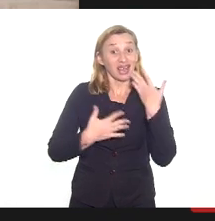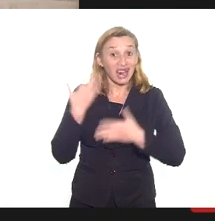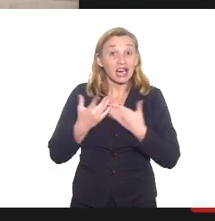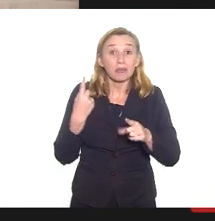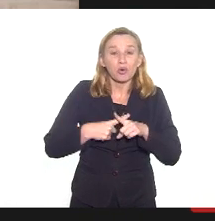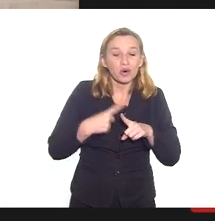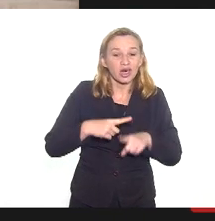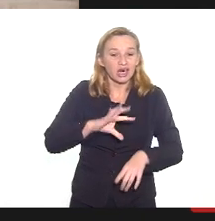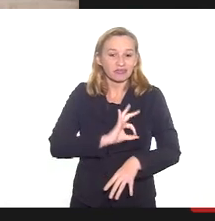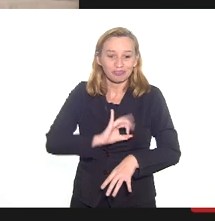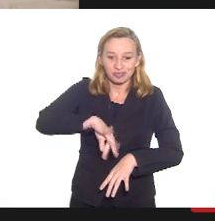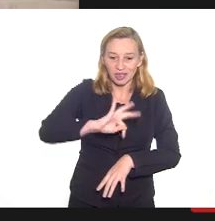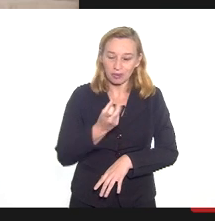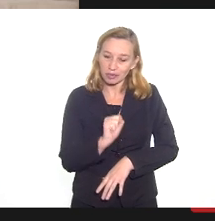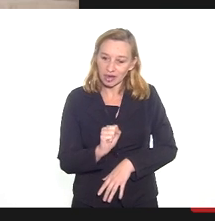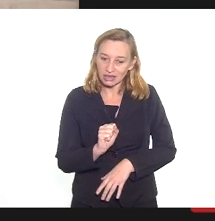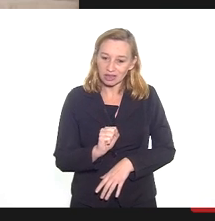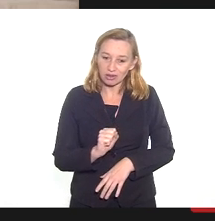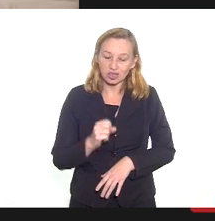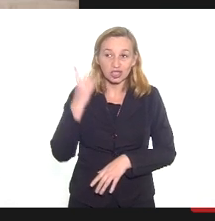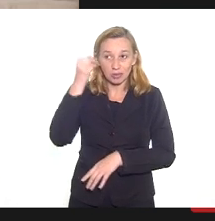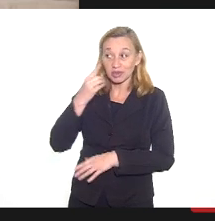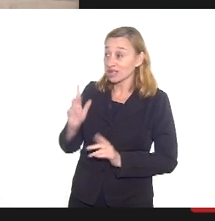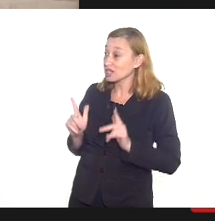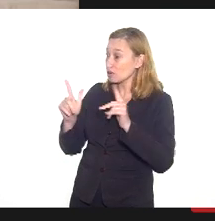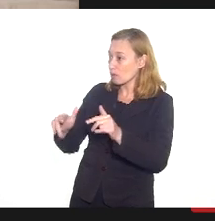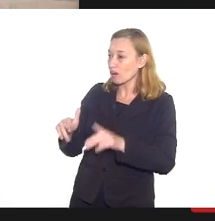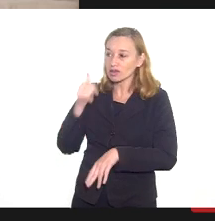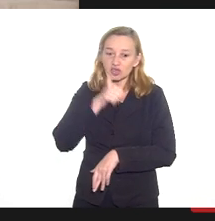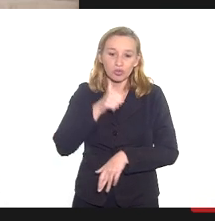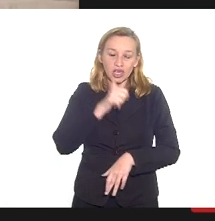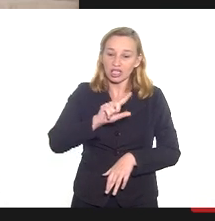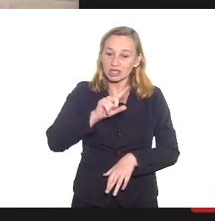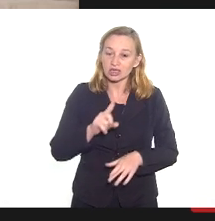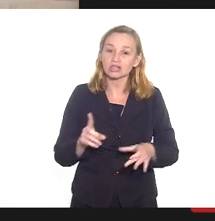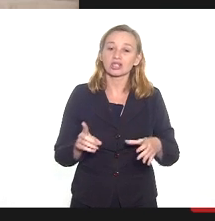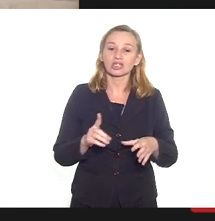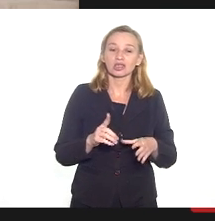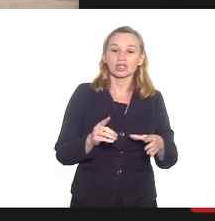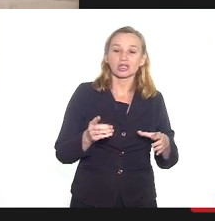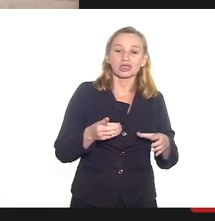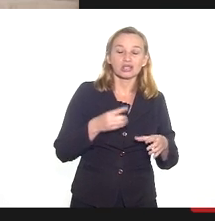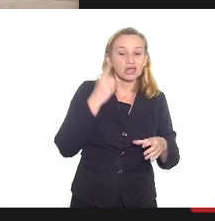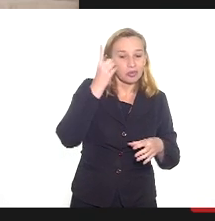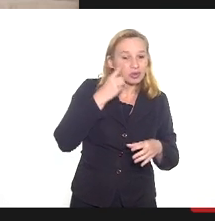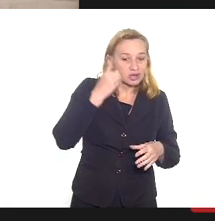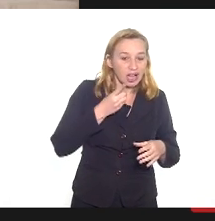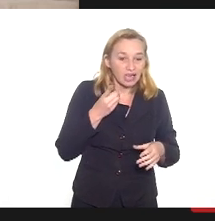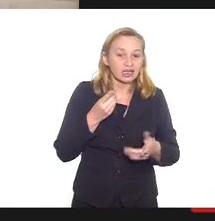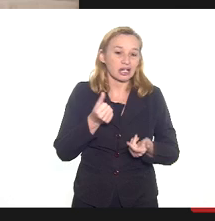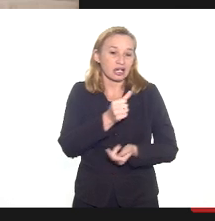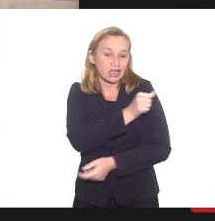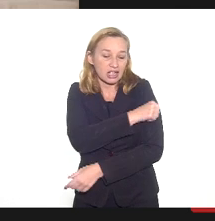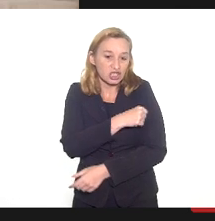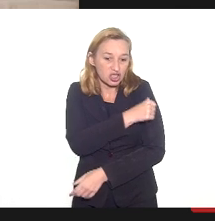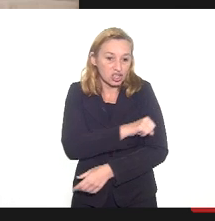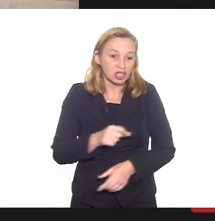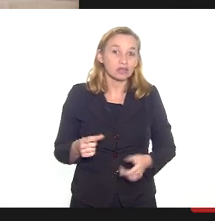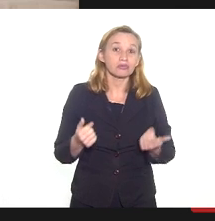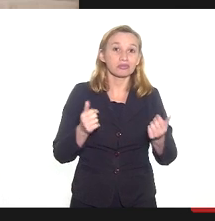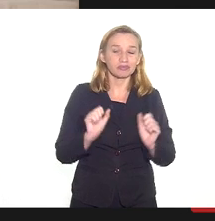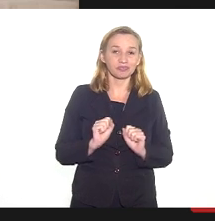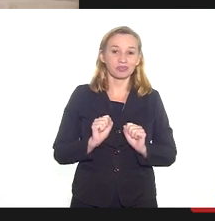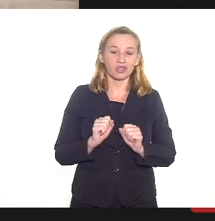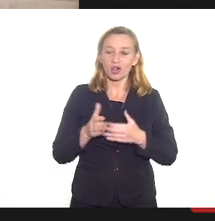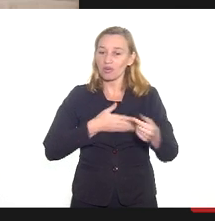a deputada Marta Rocha, assim como as mulheres do parlamento, né? Deputada enfermeira Rejane, onde nos colocar,